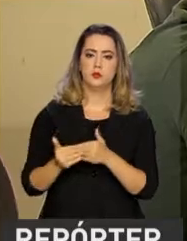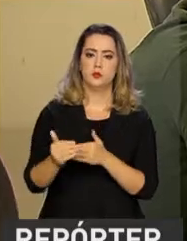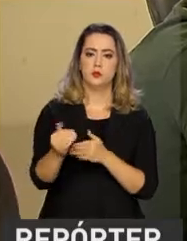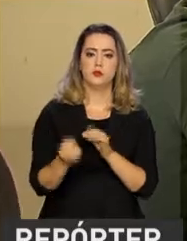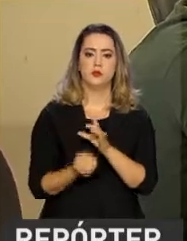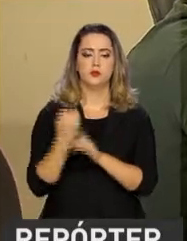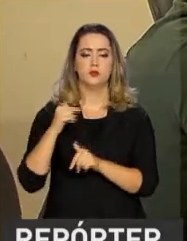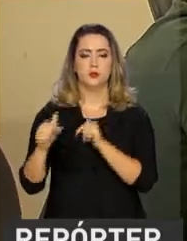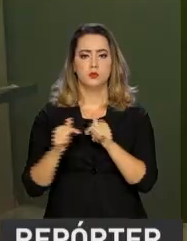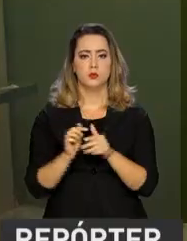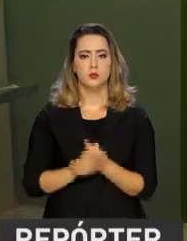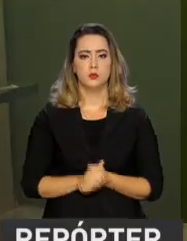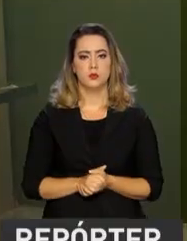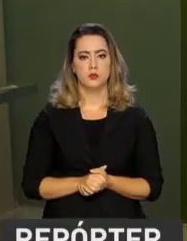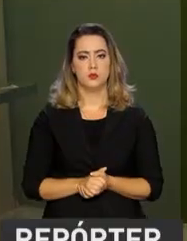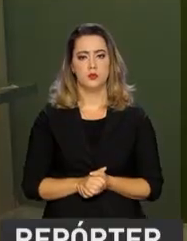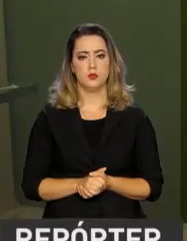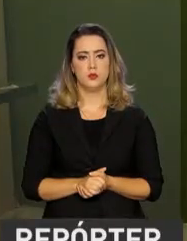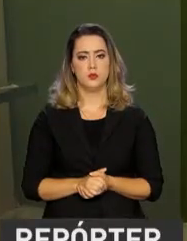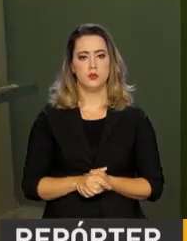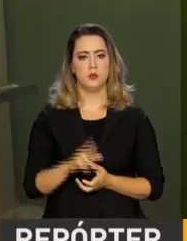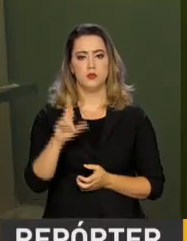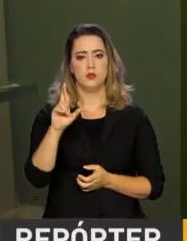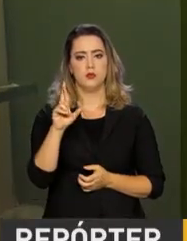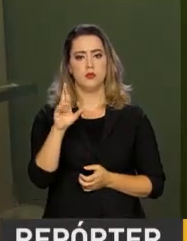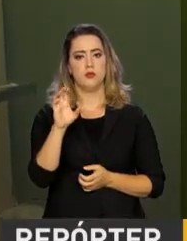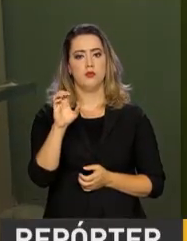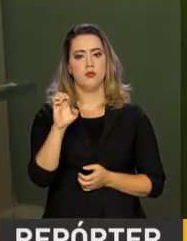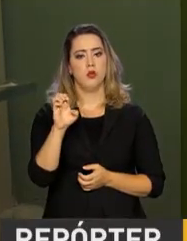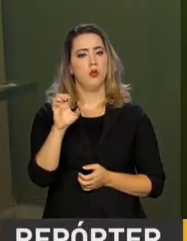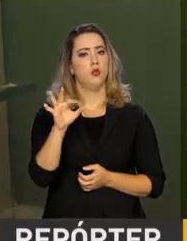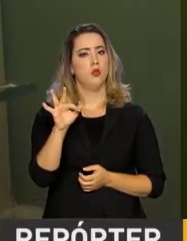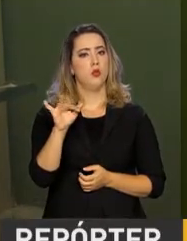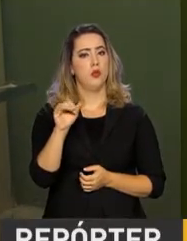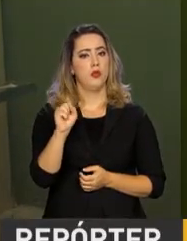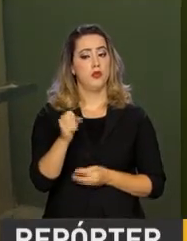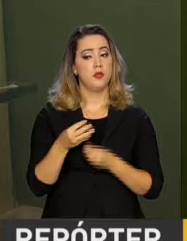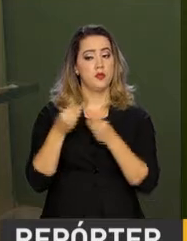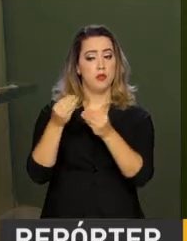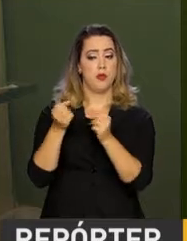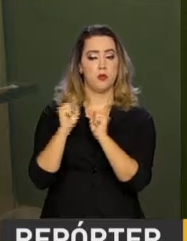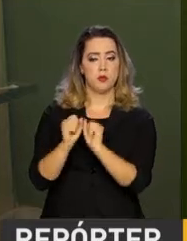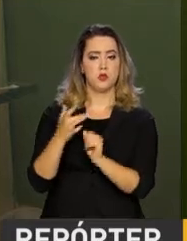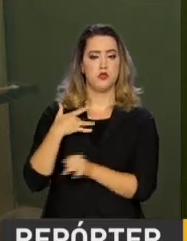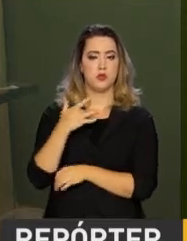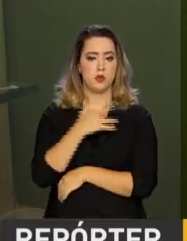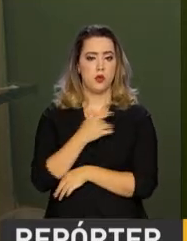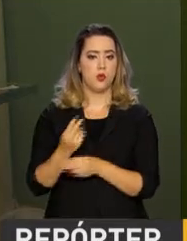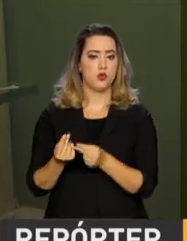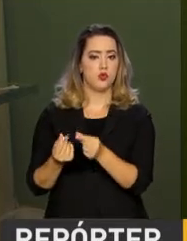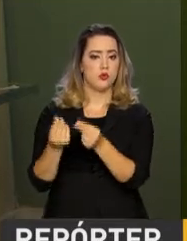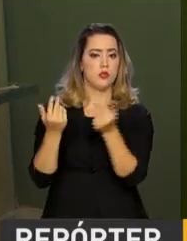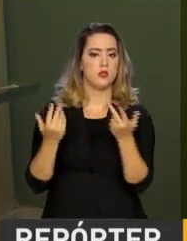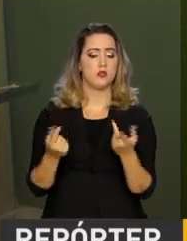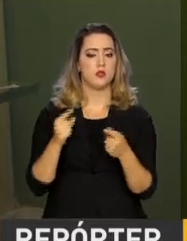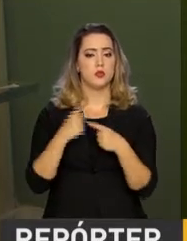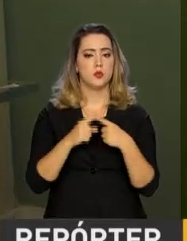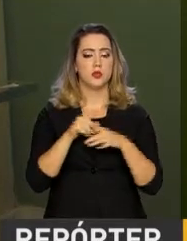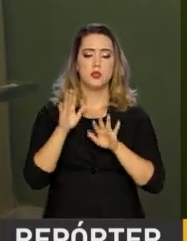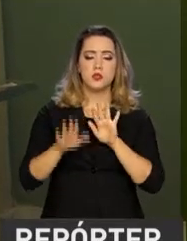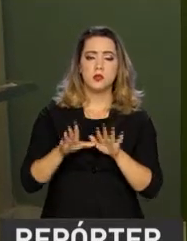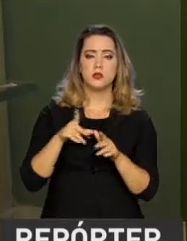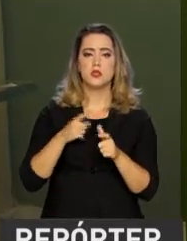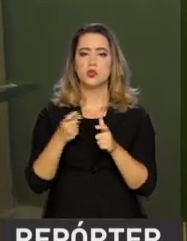gerando empregos o refis dá uma condição de saúde financeira para essa empresa então uma empresa que muitas vezes está devendo o governo